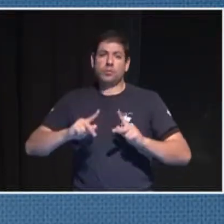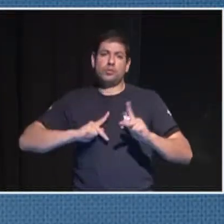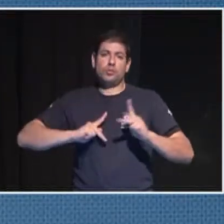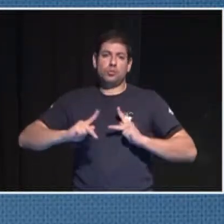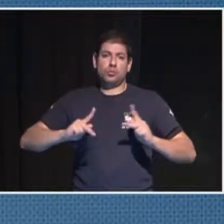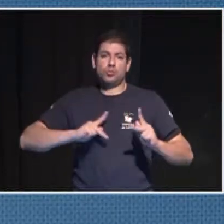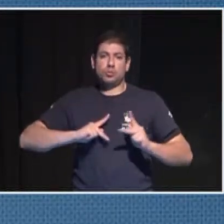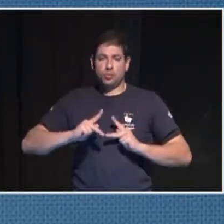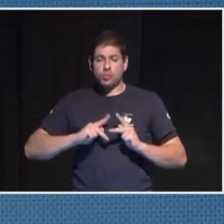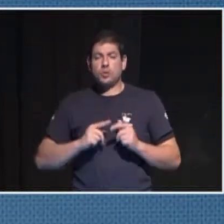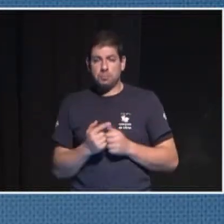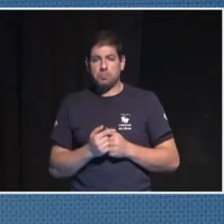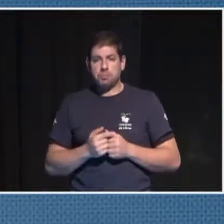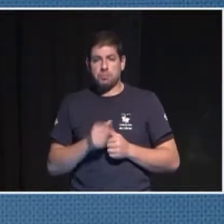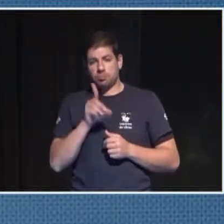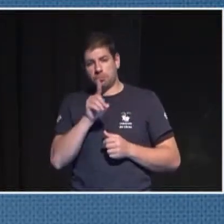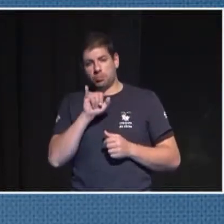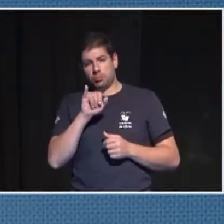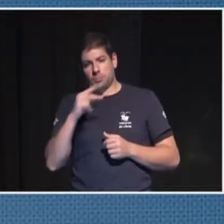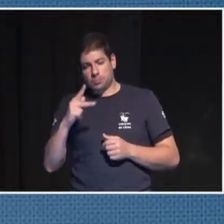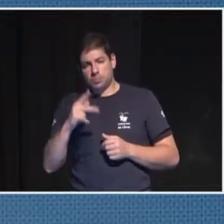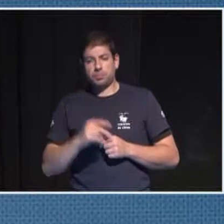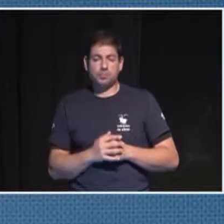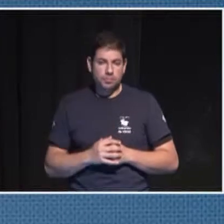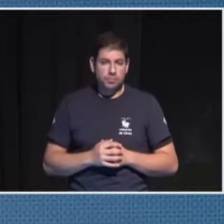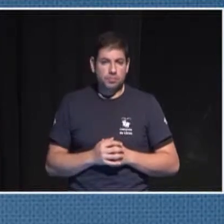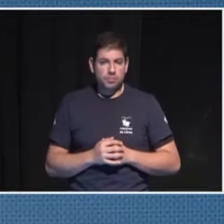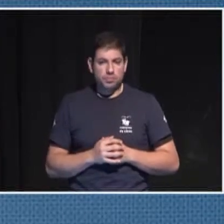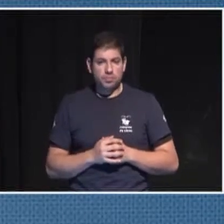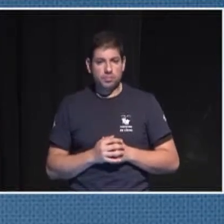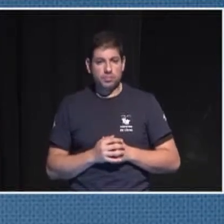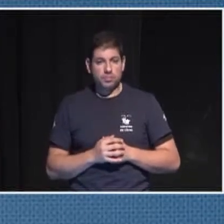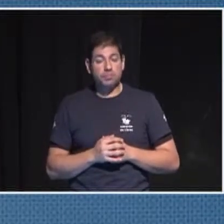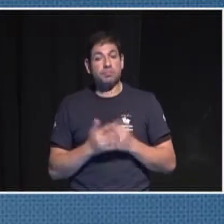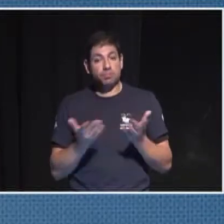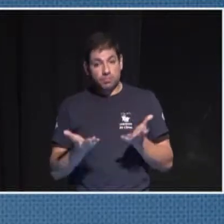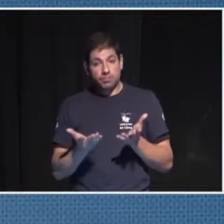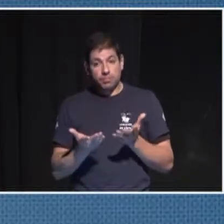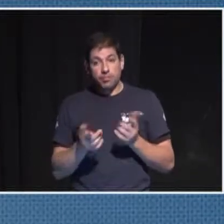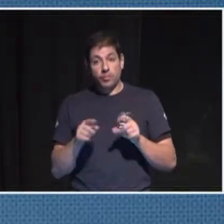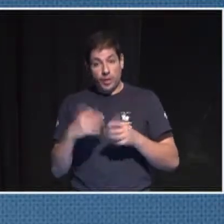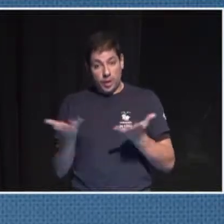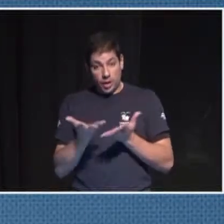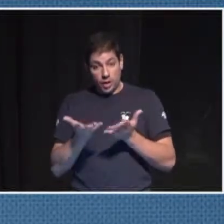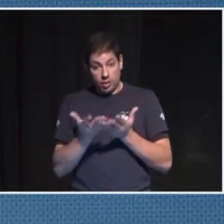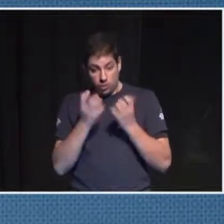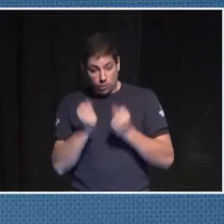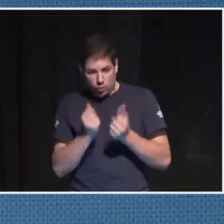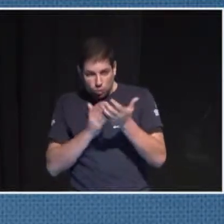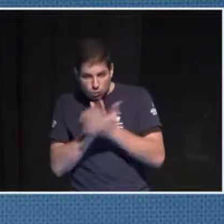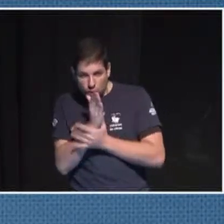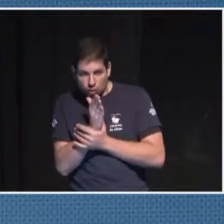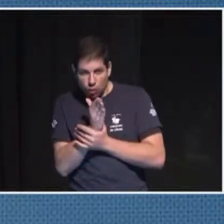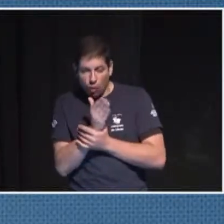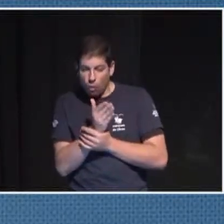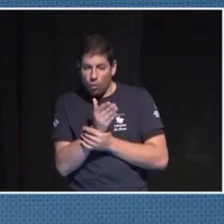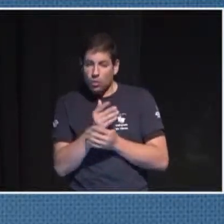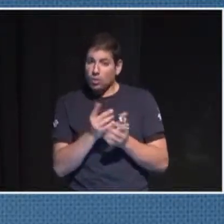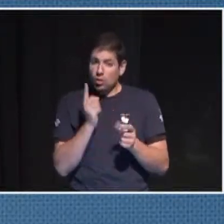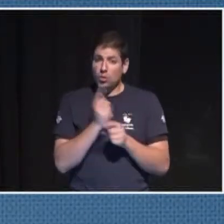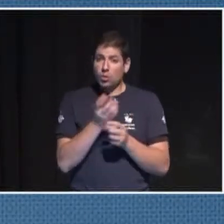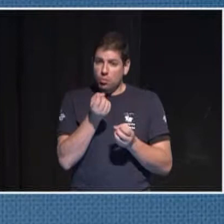sistêmica, que é o acometimento pulmonar, a doença pulmonar intersticial. E essa aprovação veio a partir